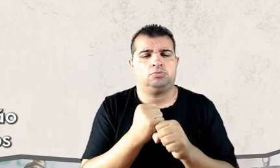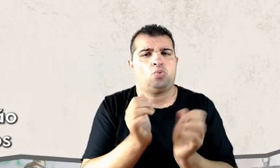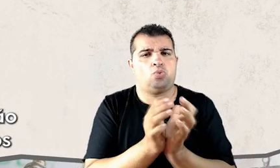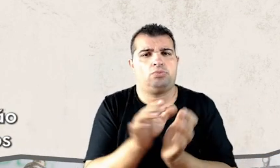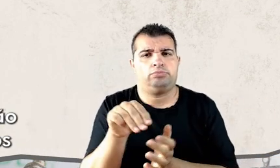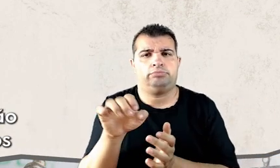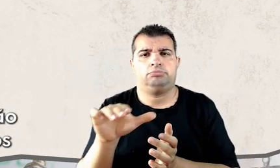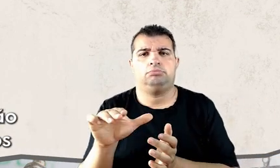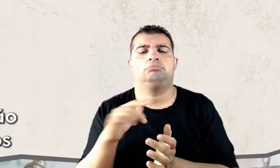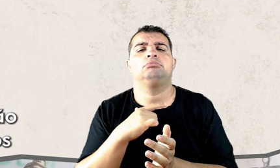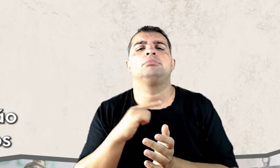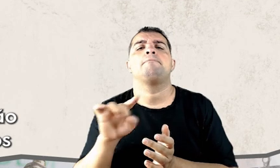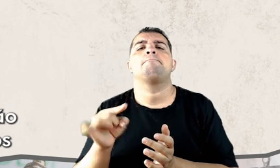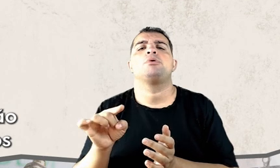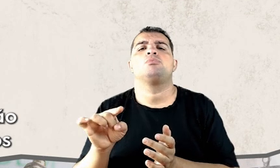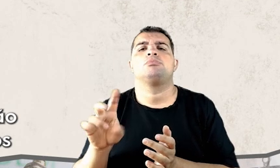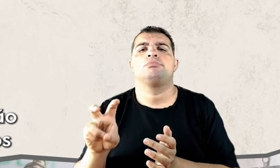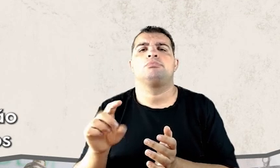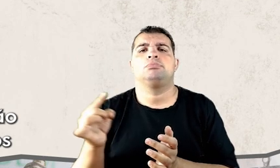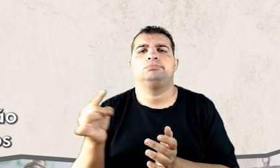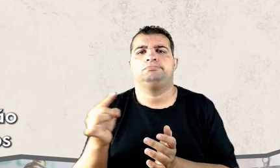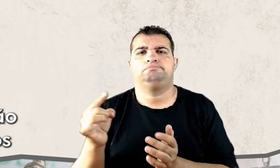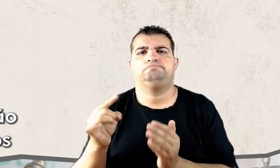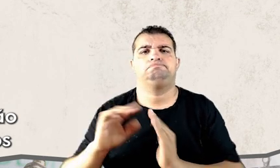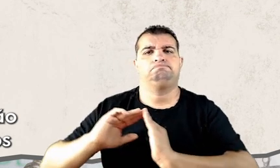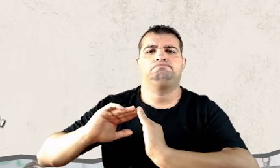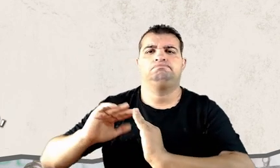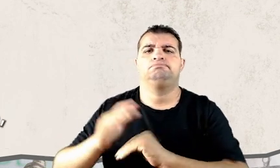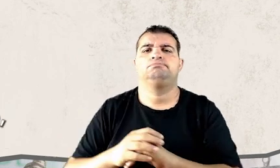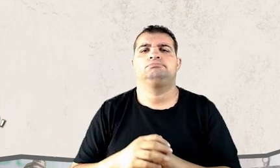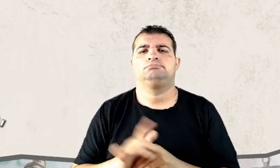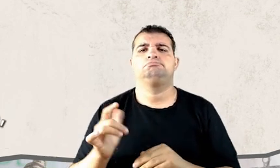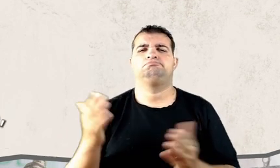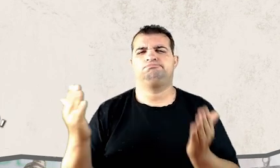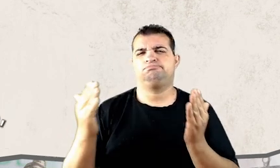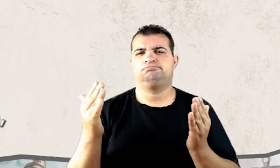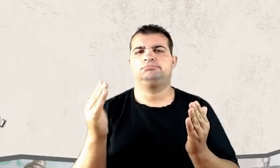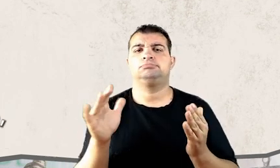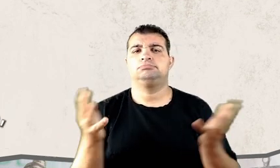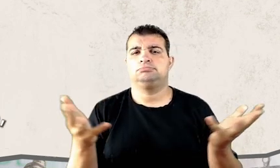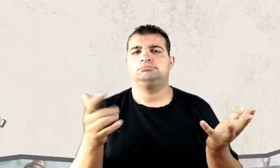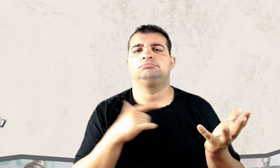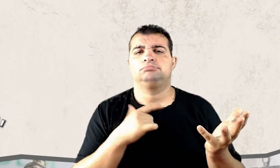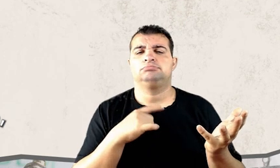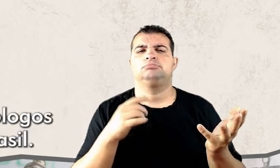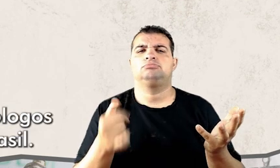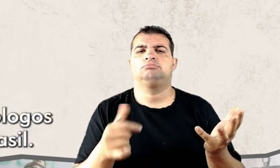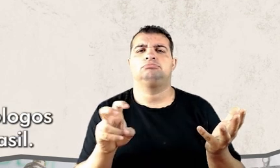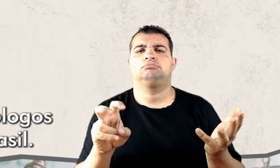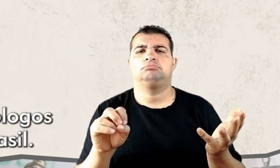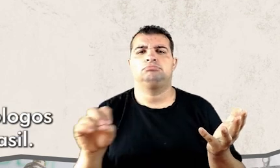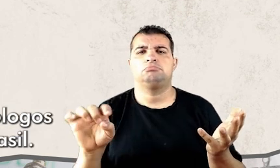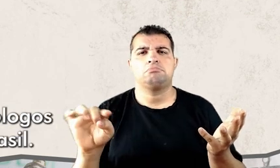ano, a comissão do MEC recebe 1.511 pedidos. Para efeitos de comparação, atualmente existem